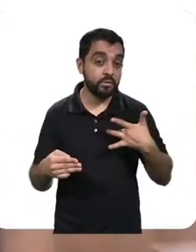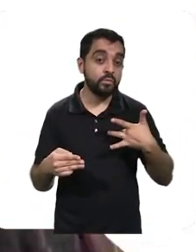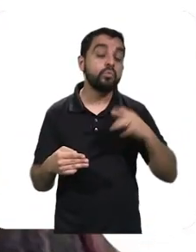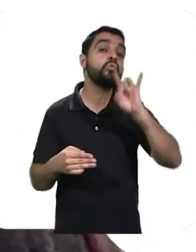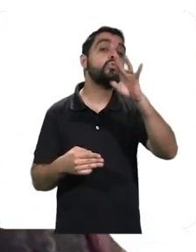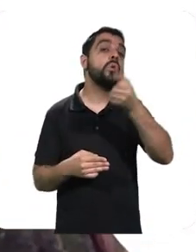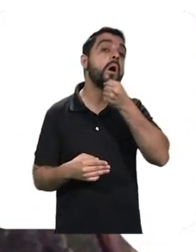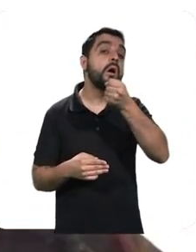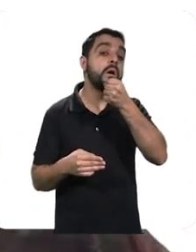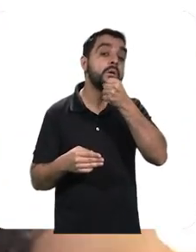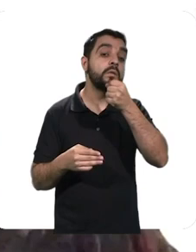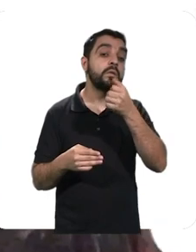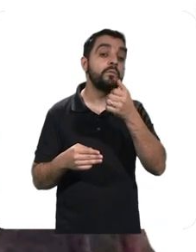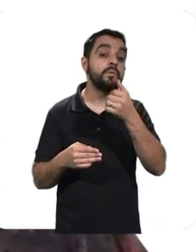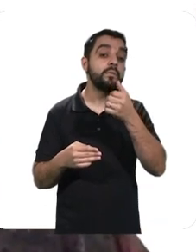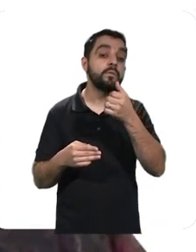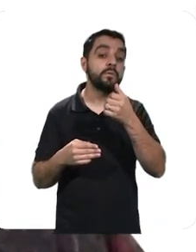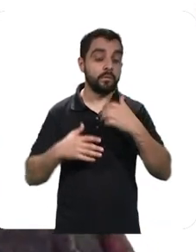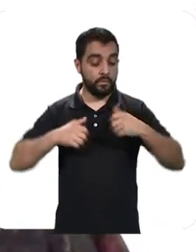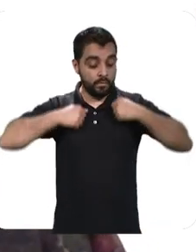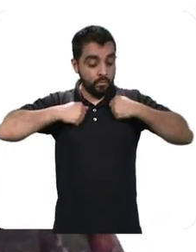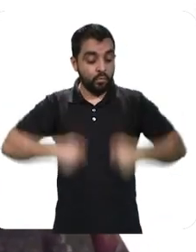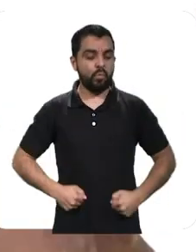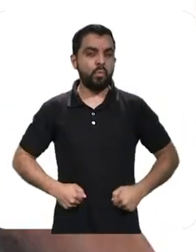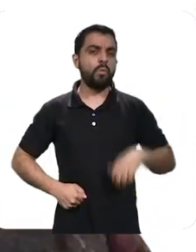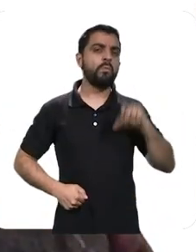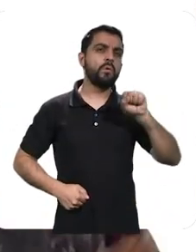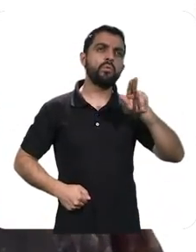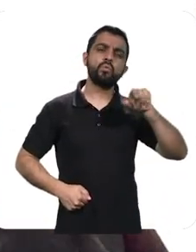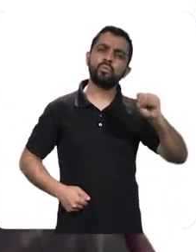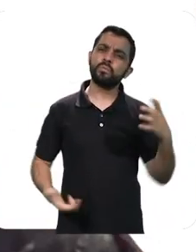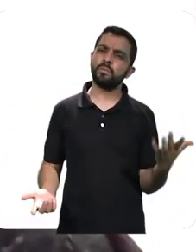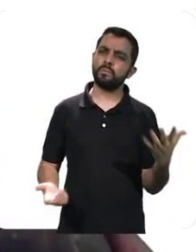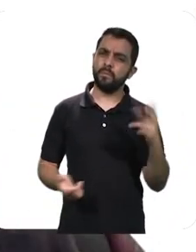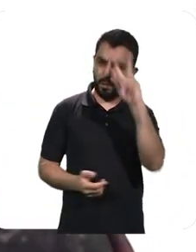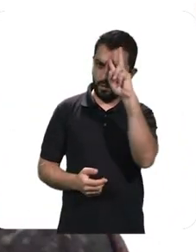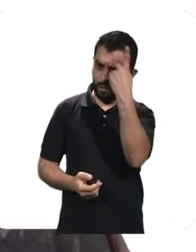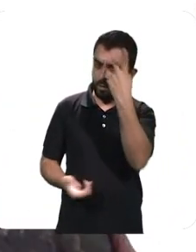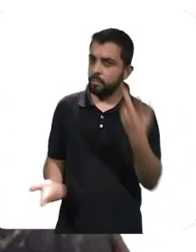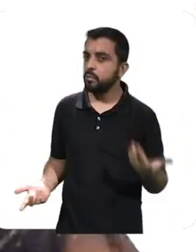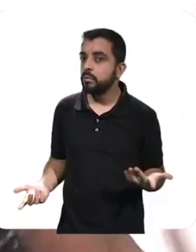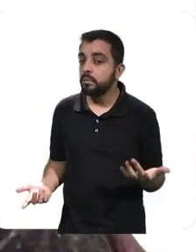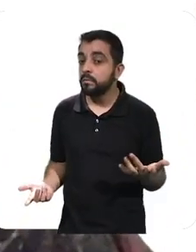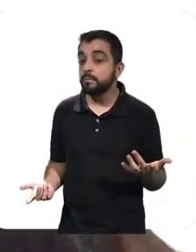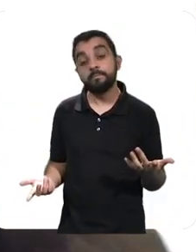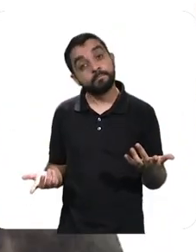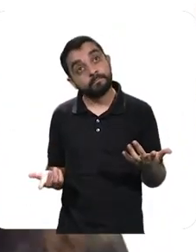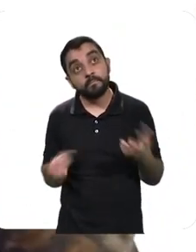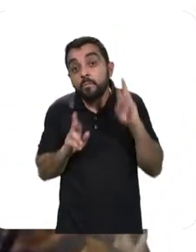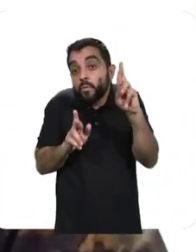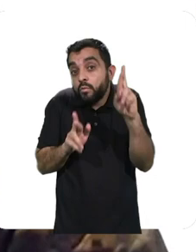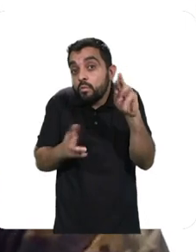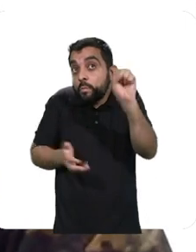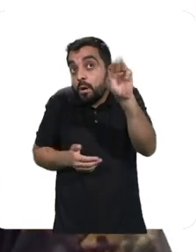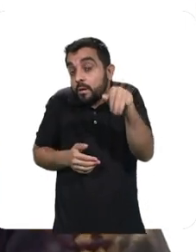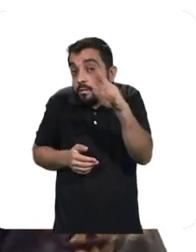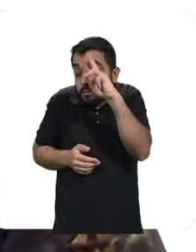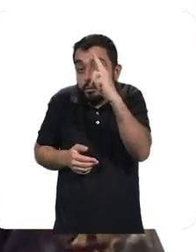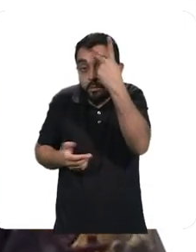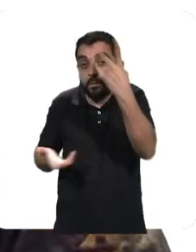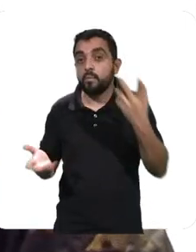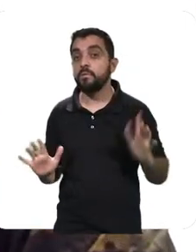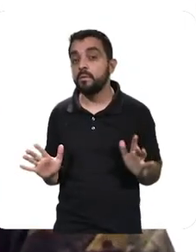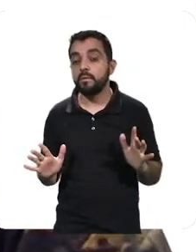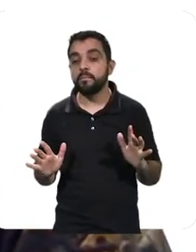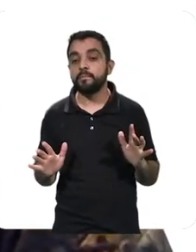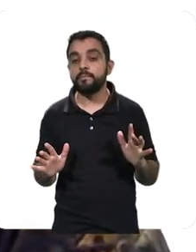só aparece em entrevistas com o colete do SUS. Acho, não sei se ele mudou de ideia, mas nunca é tarde para